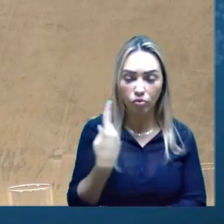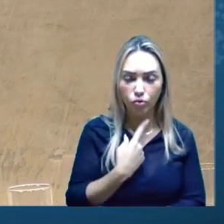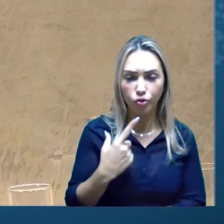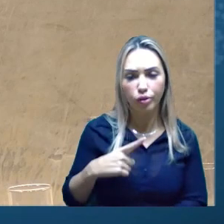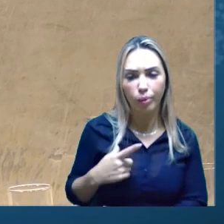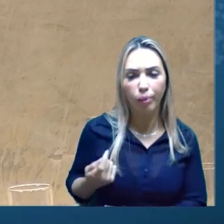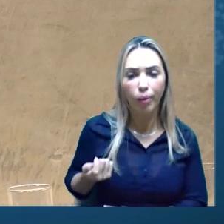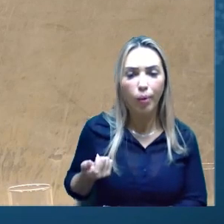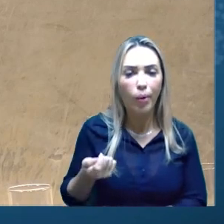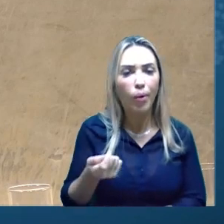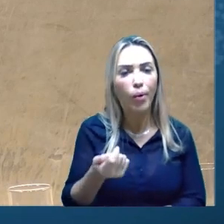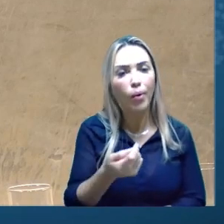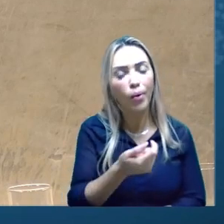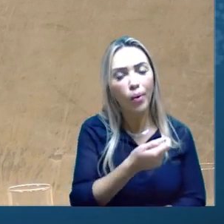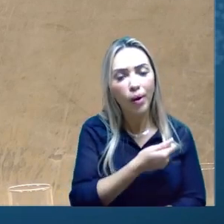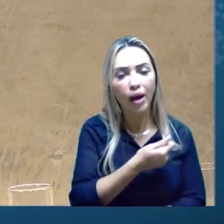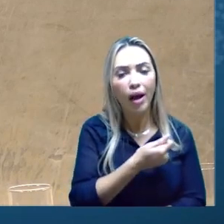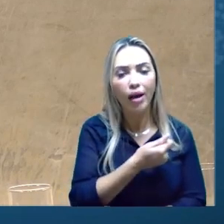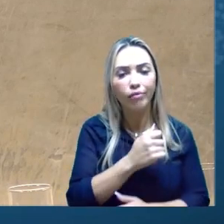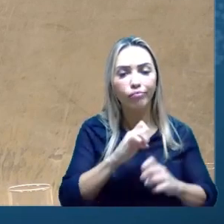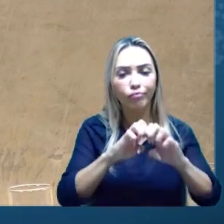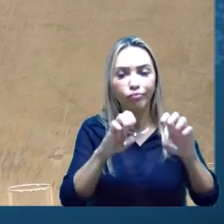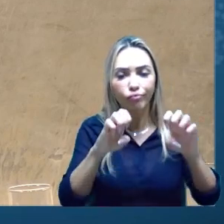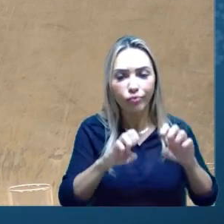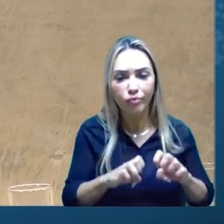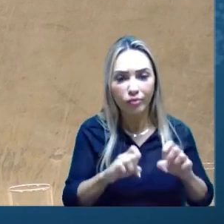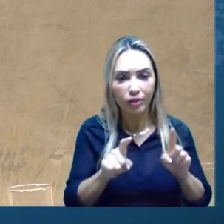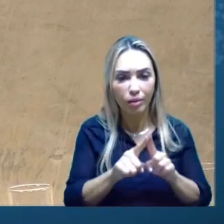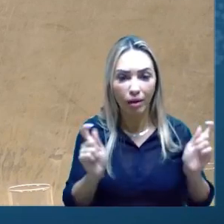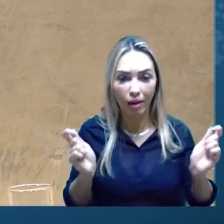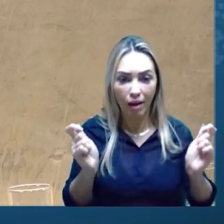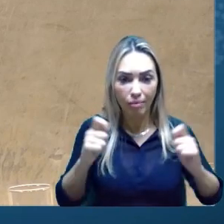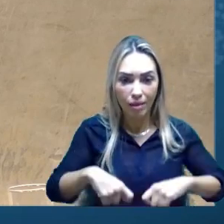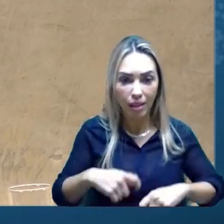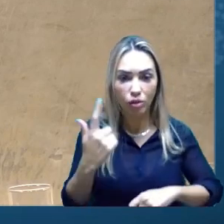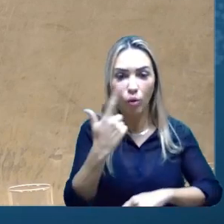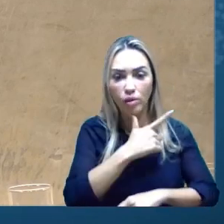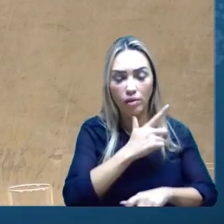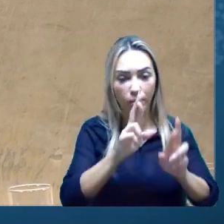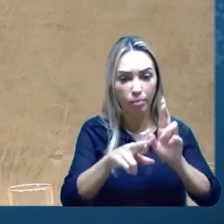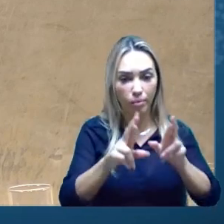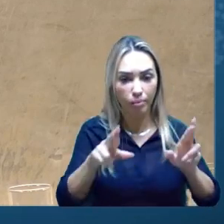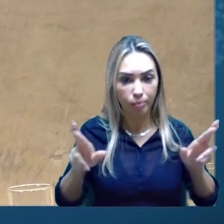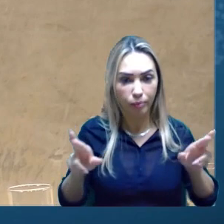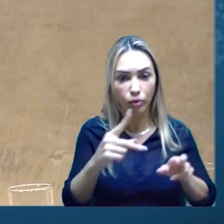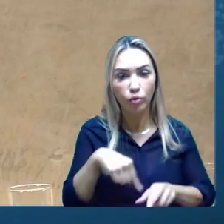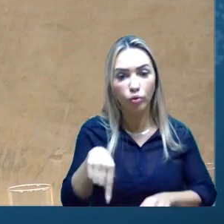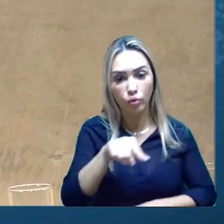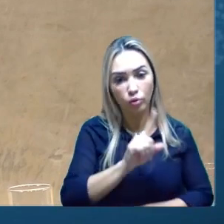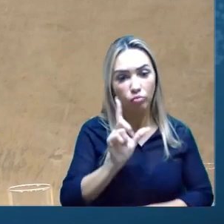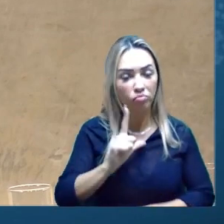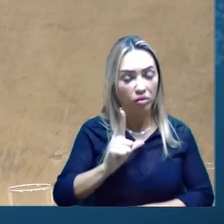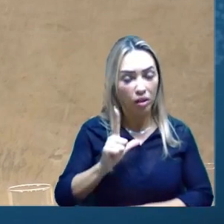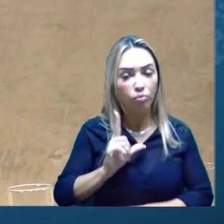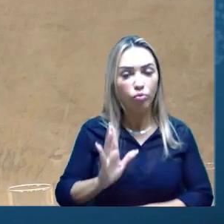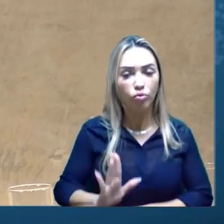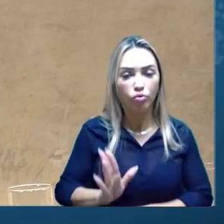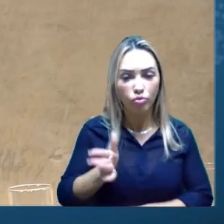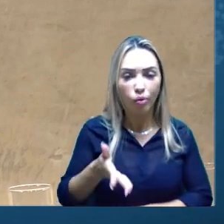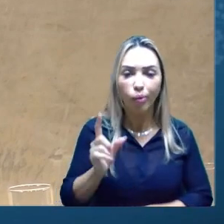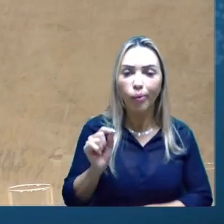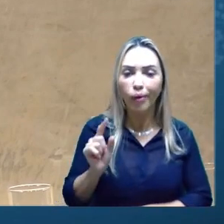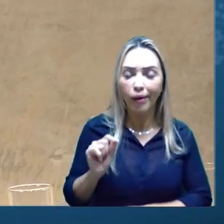pouca infraestrutura e capacidade de resposta. A gente teve